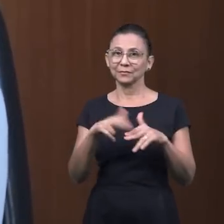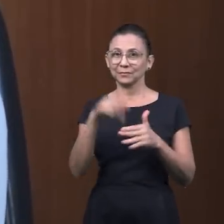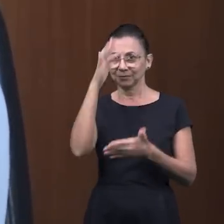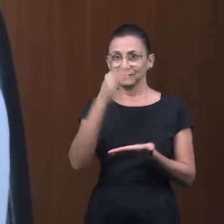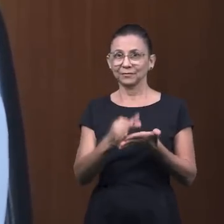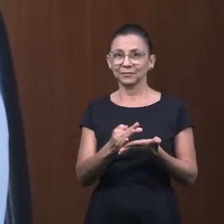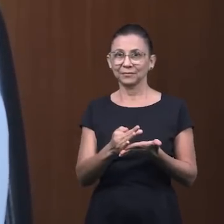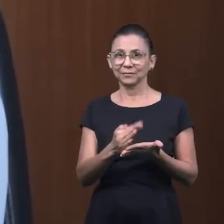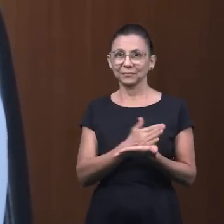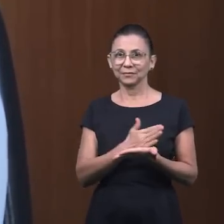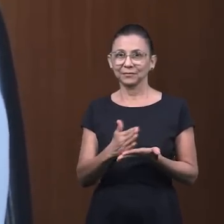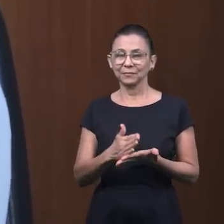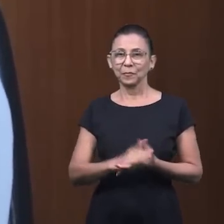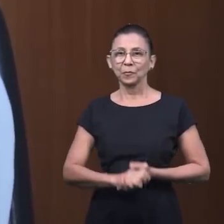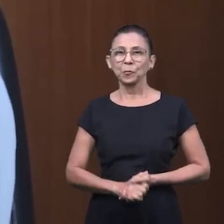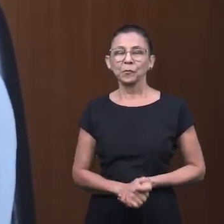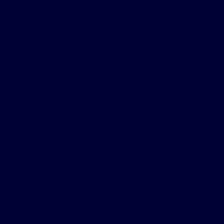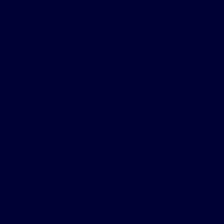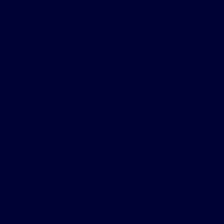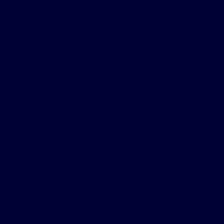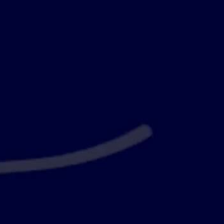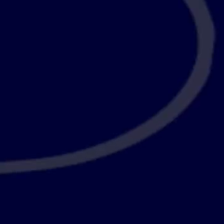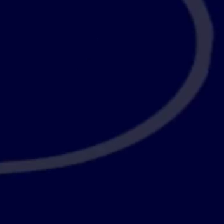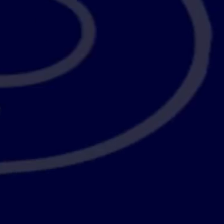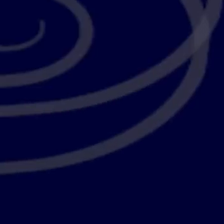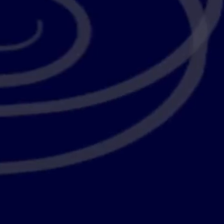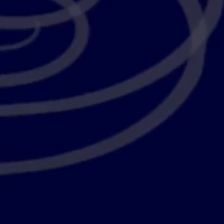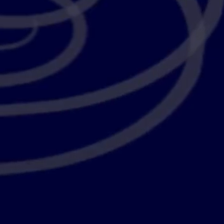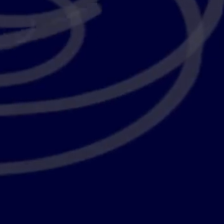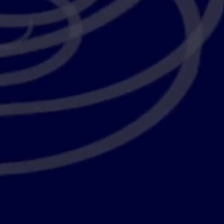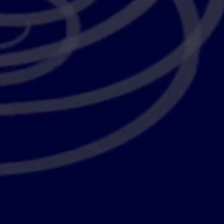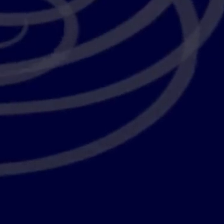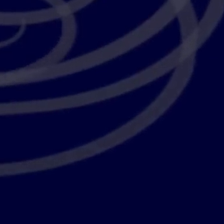prepara aí. Movidos pela Fé, vai começar.